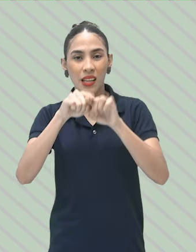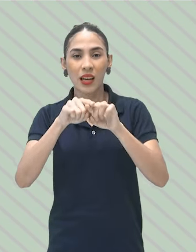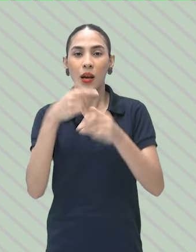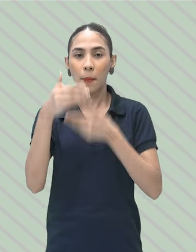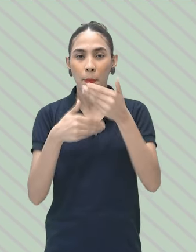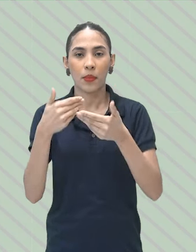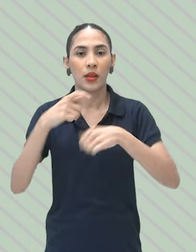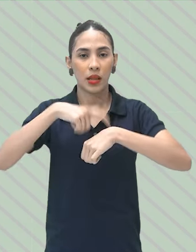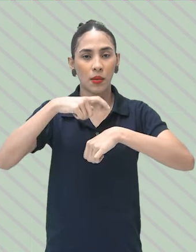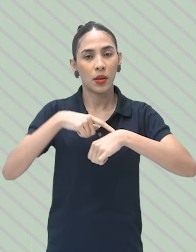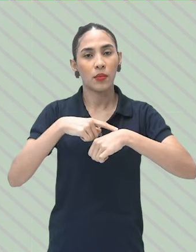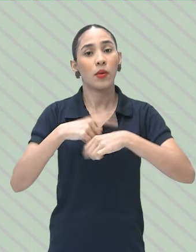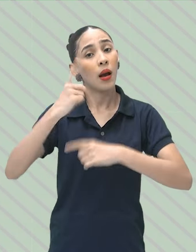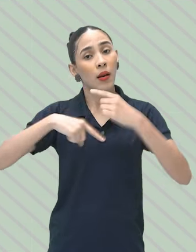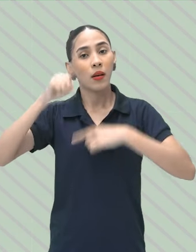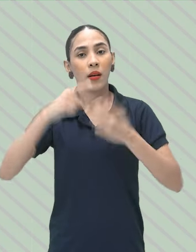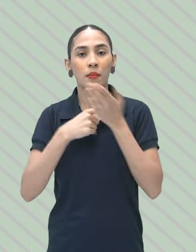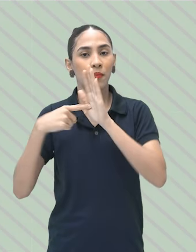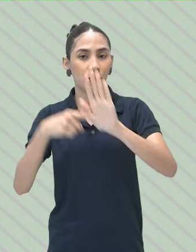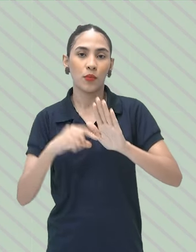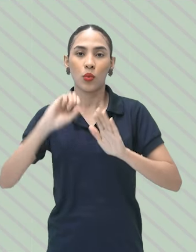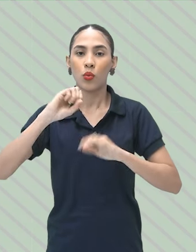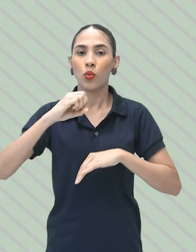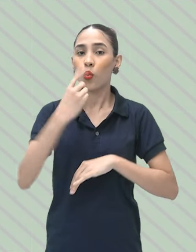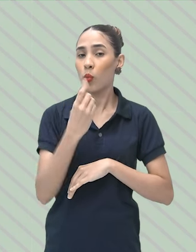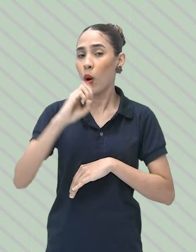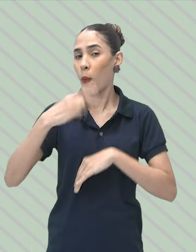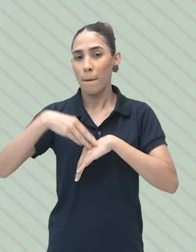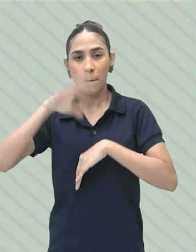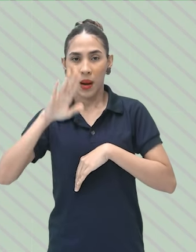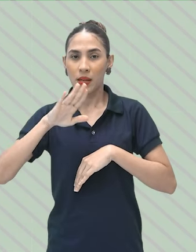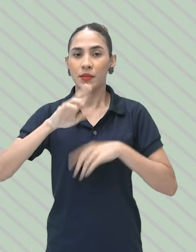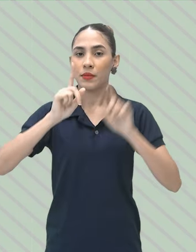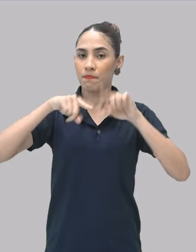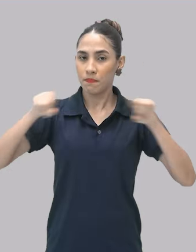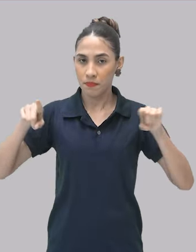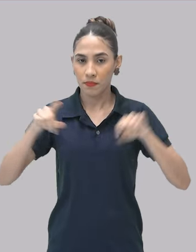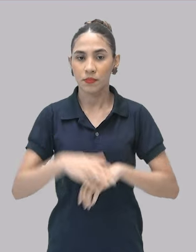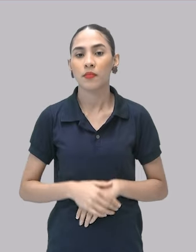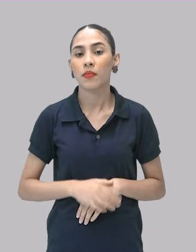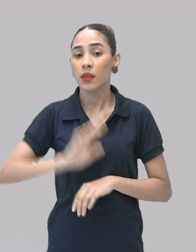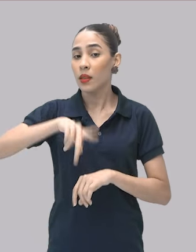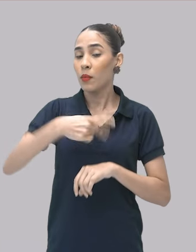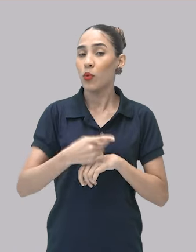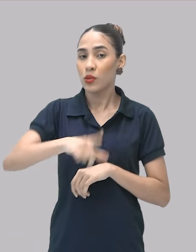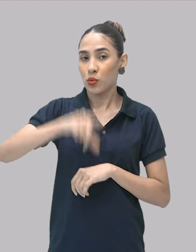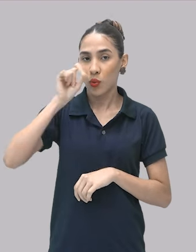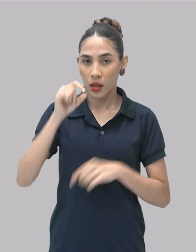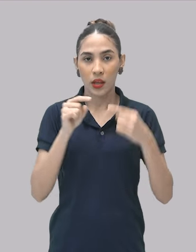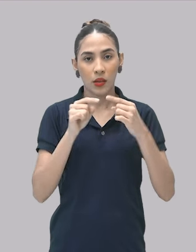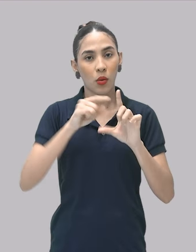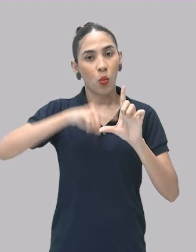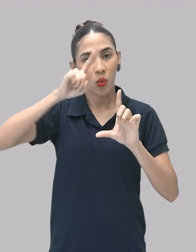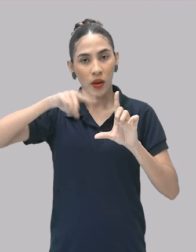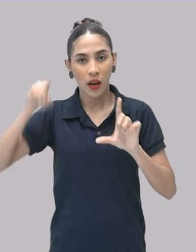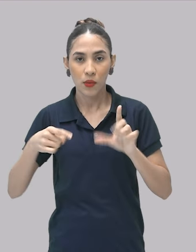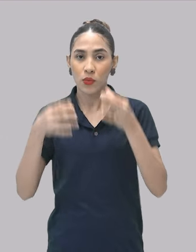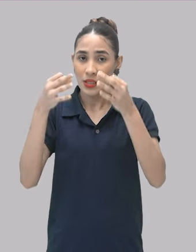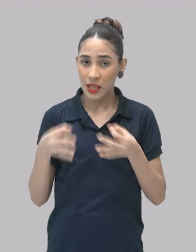seja, mostra a evolução de uma ou mais variáveis ao longo do tempo. Depois de escolher o gráfico adequado para